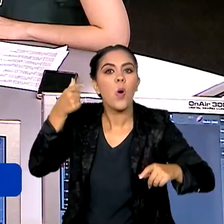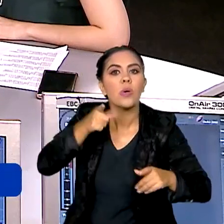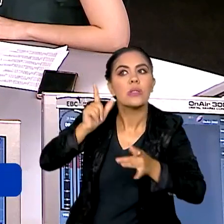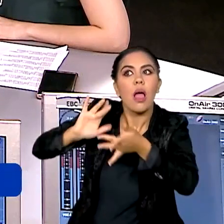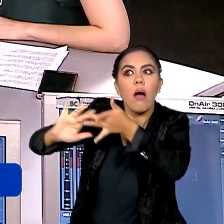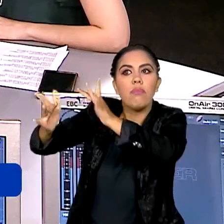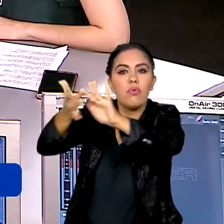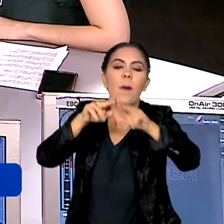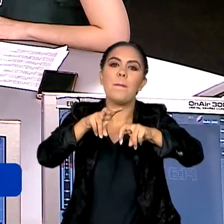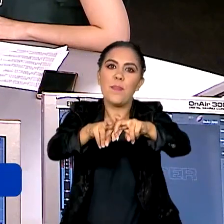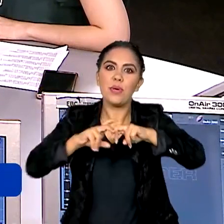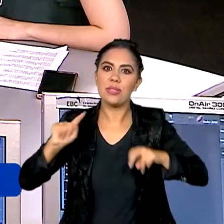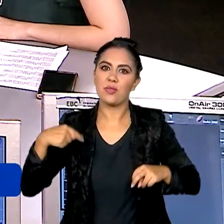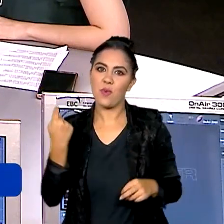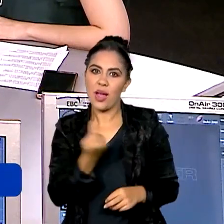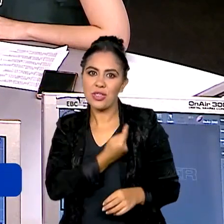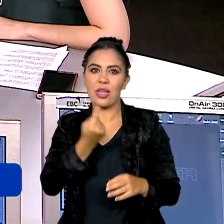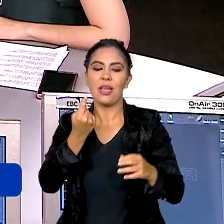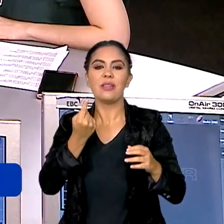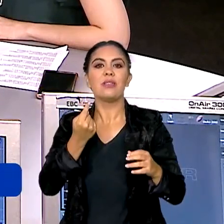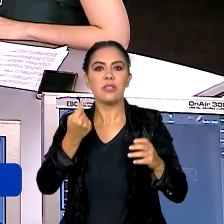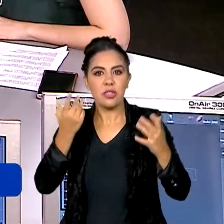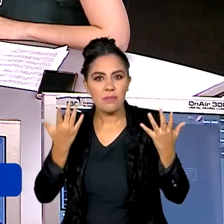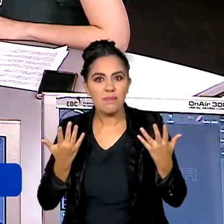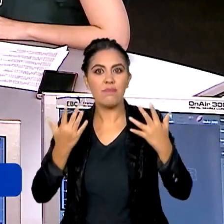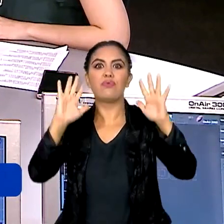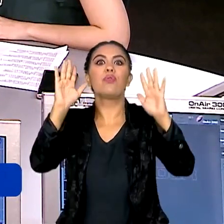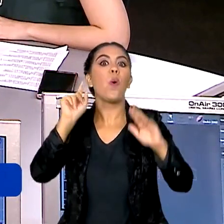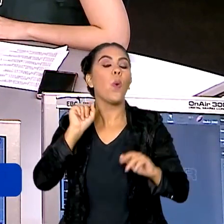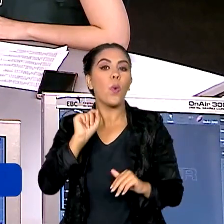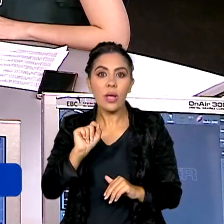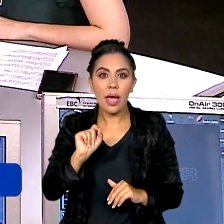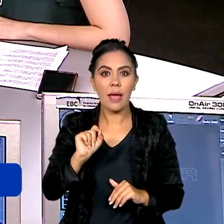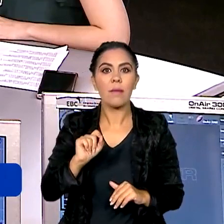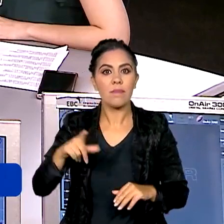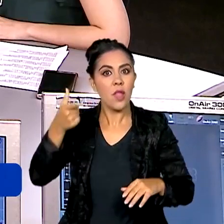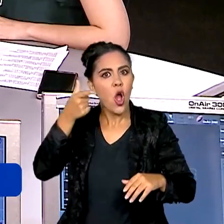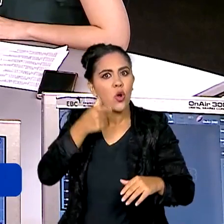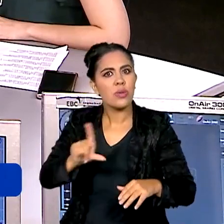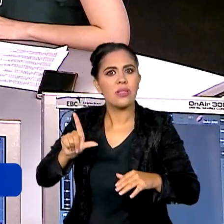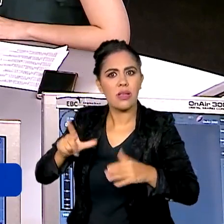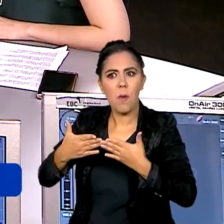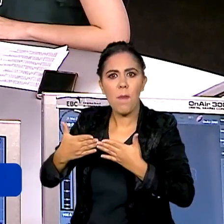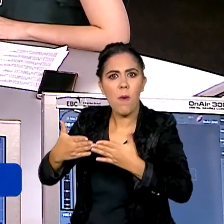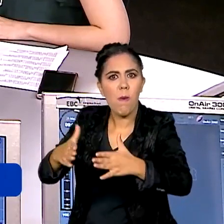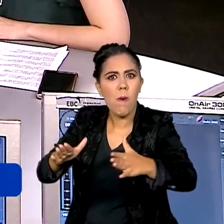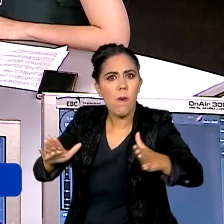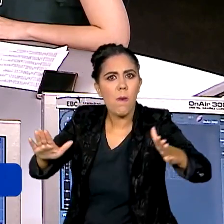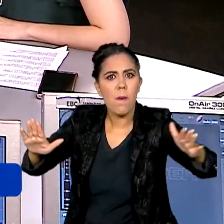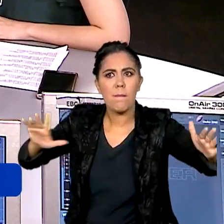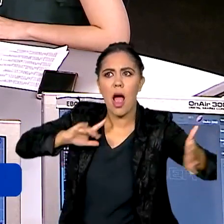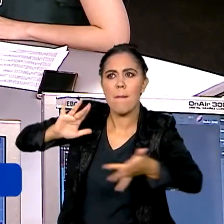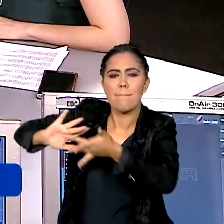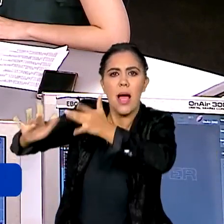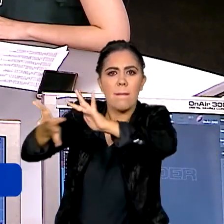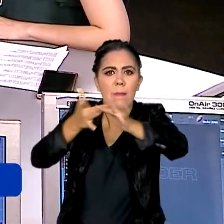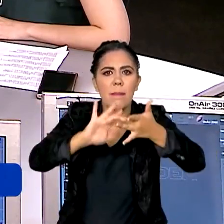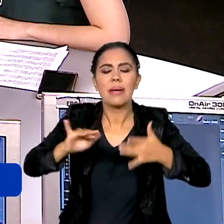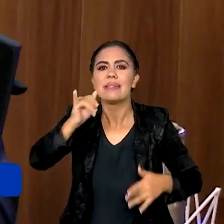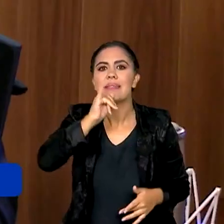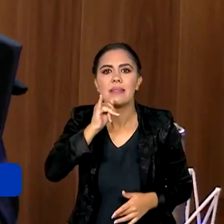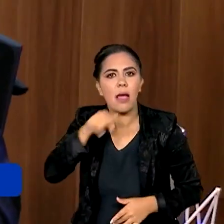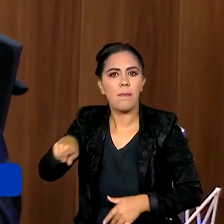estamos comemorando uma abertura recorde de mercados que antes estavam fechados. Mercado de